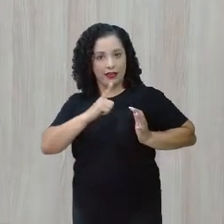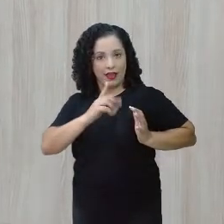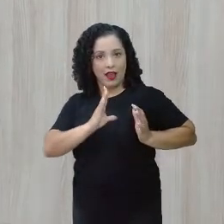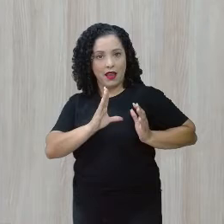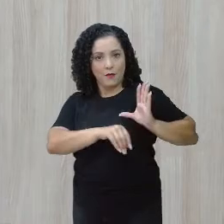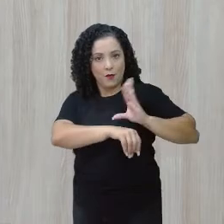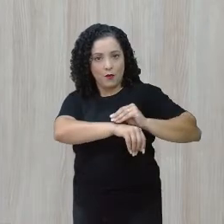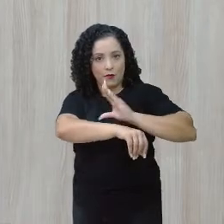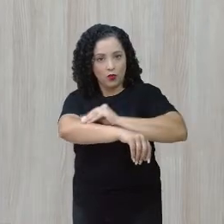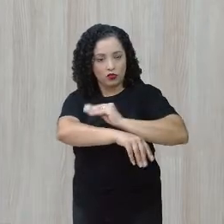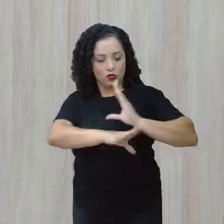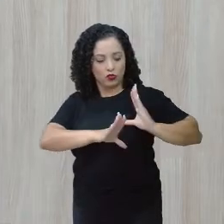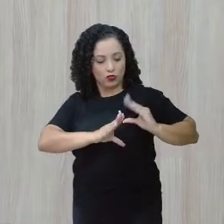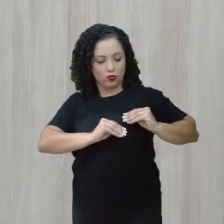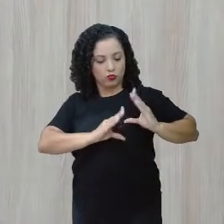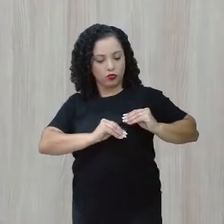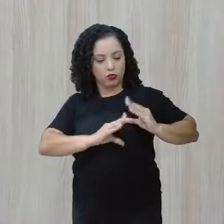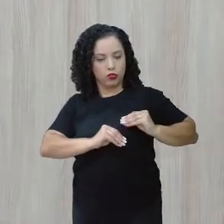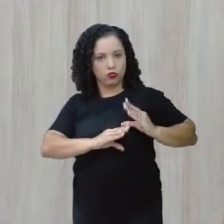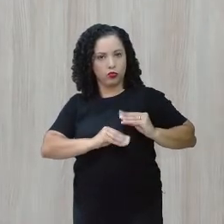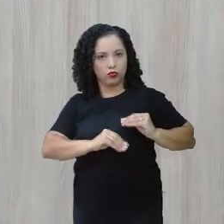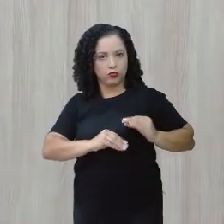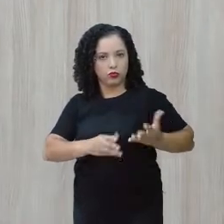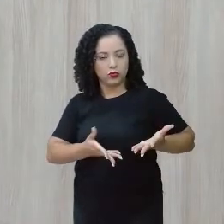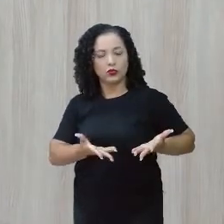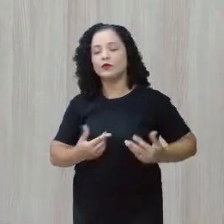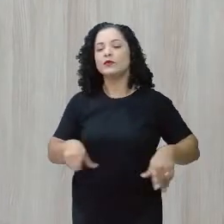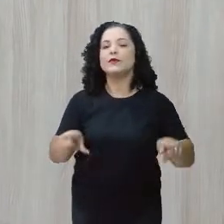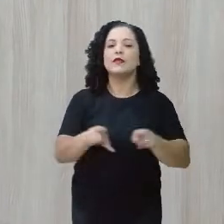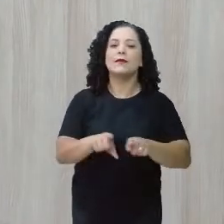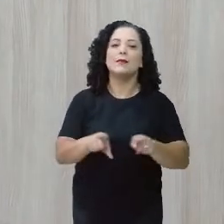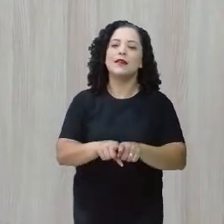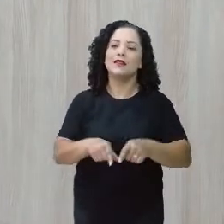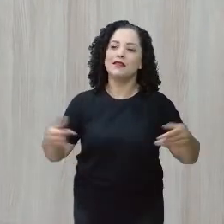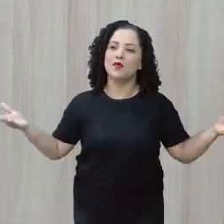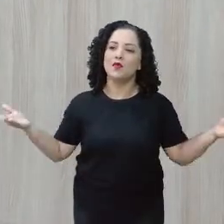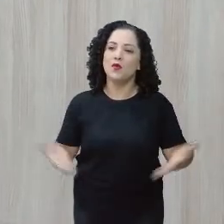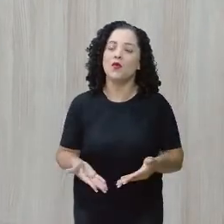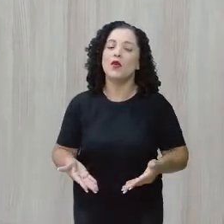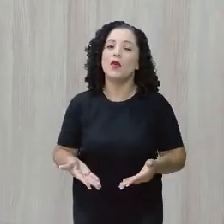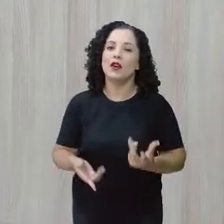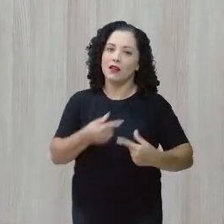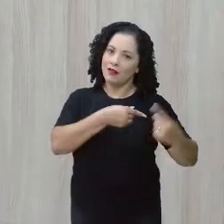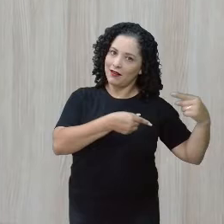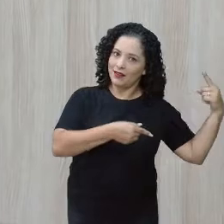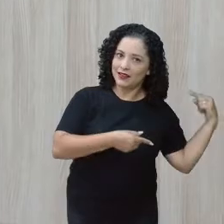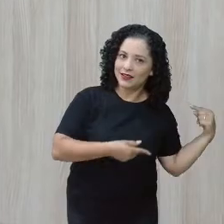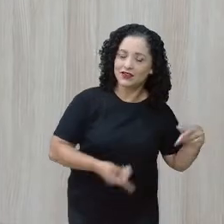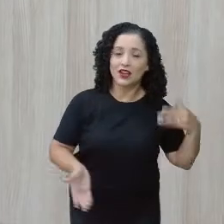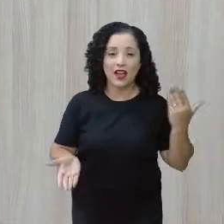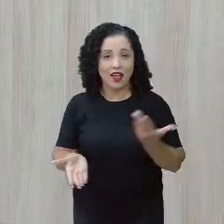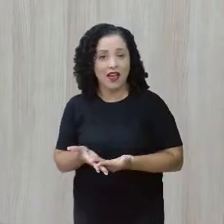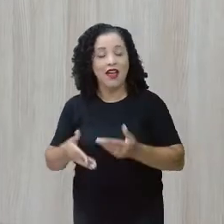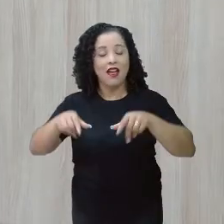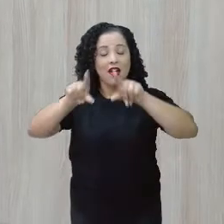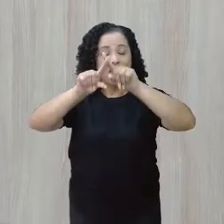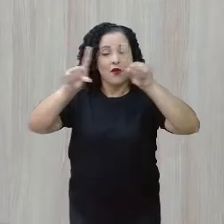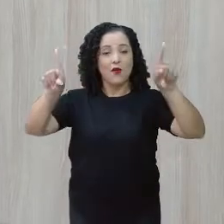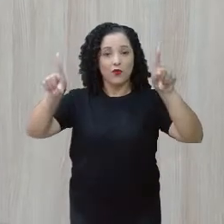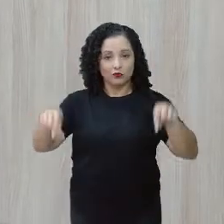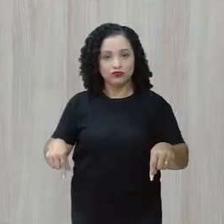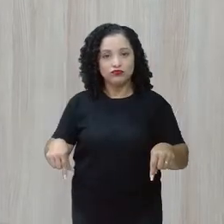independe da nossa vontade. E o mais recente que nós estudamos foi o sistema respiratório, né, que tem como